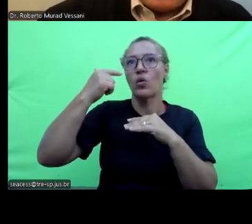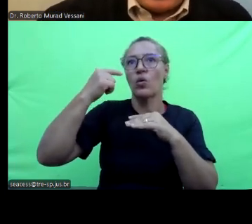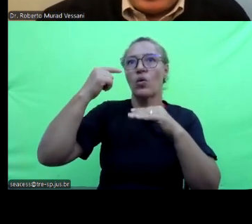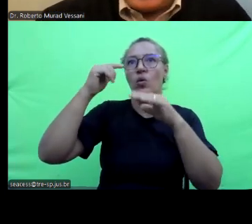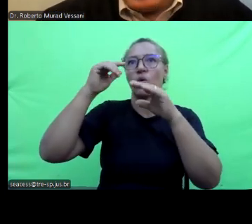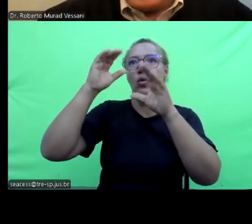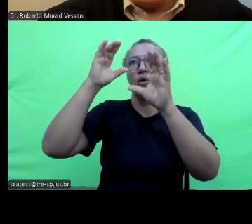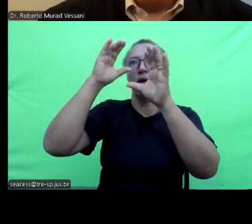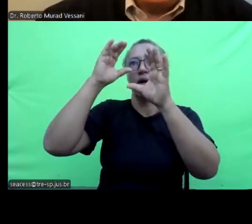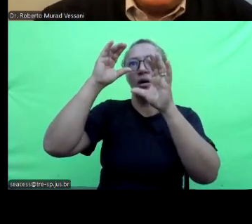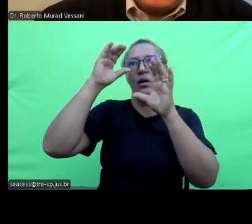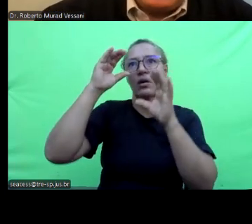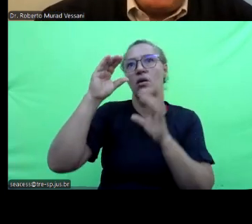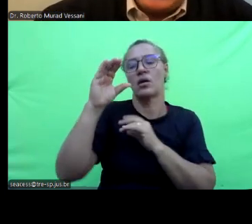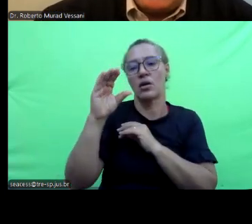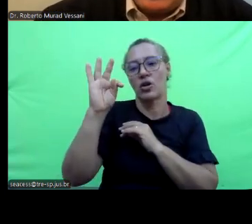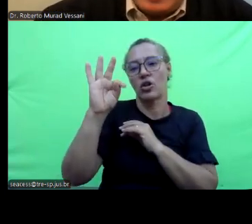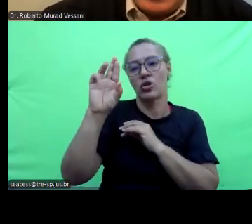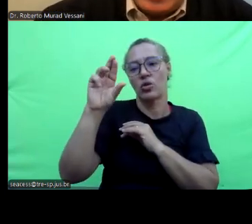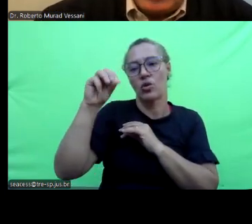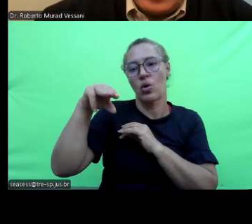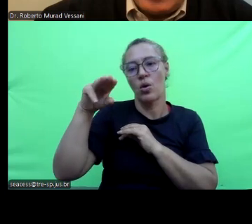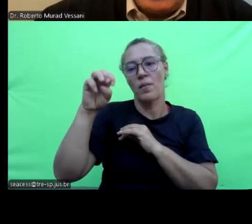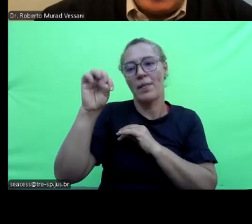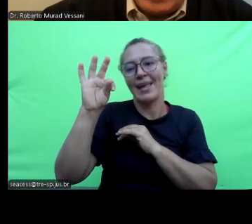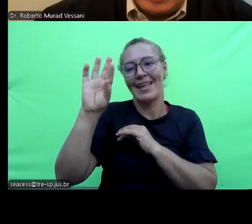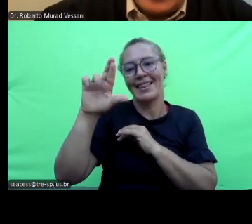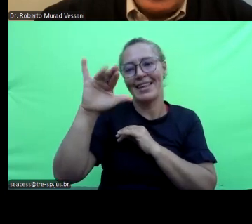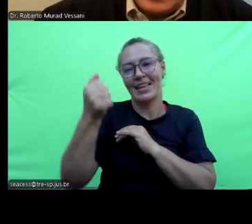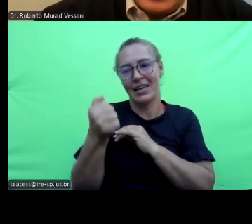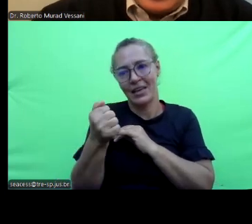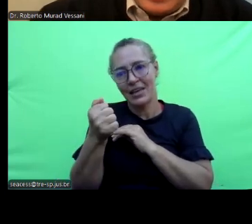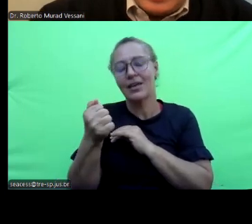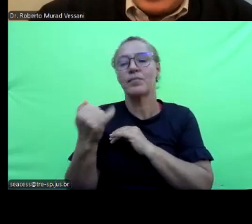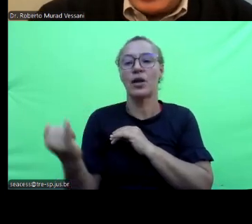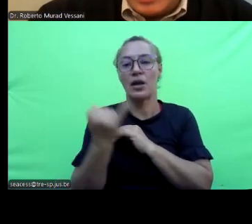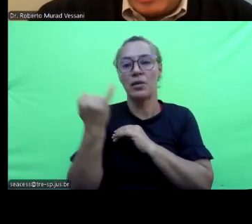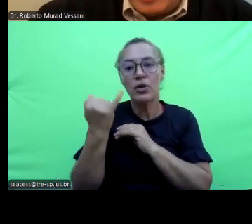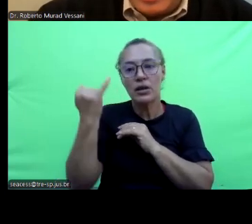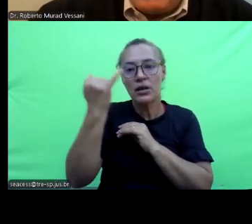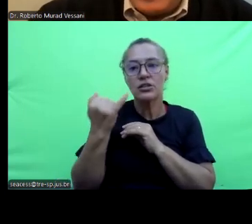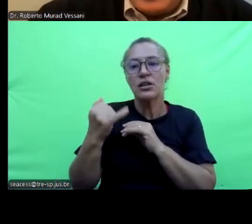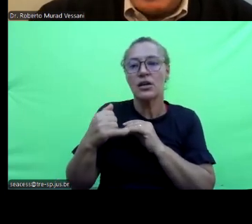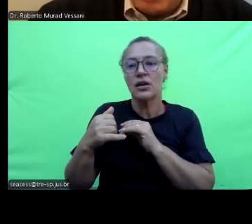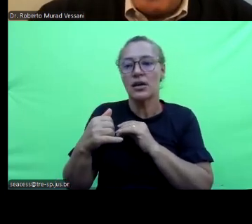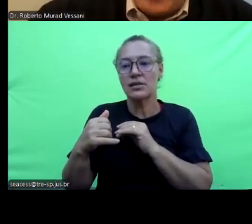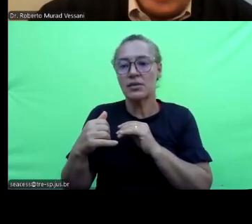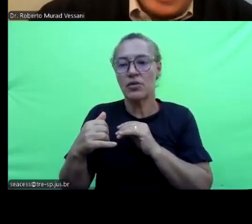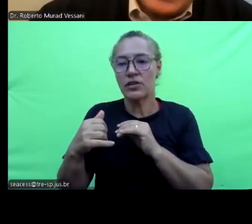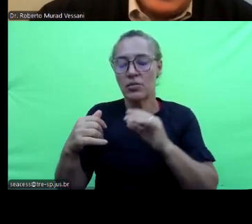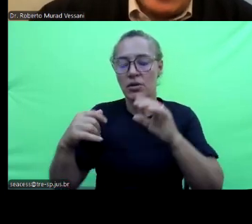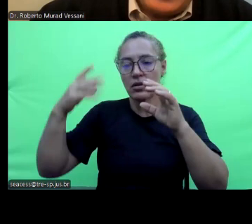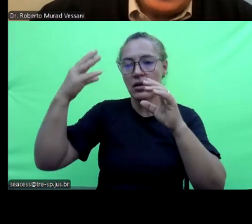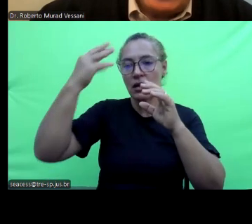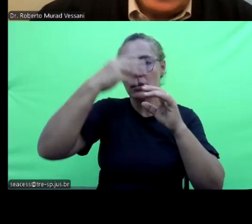Ah, essa medida, ela é parte fundamental do exame oftalmológico. Ela, claro, é feita com muito